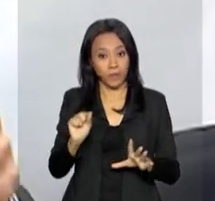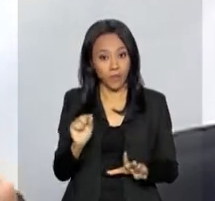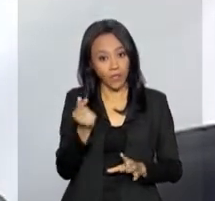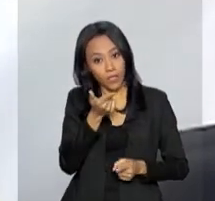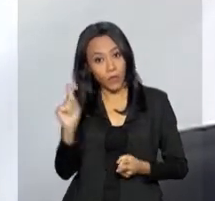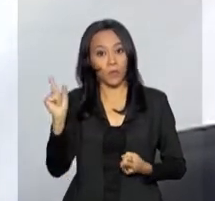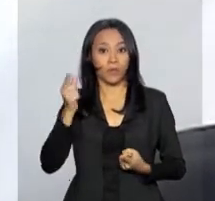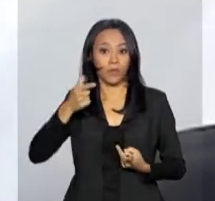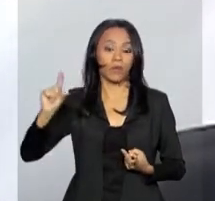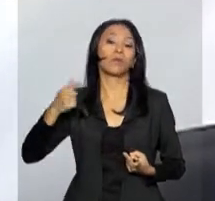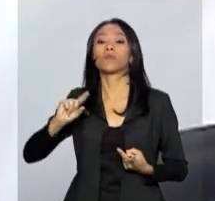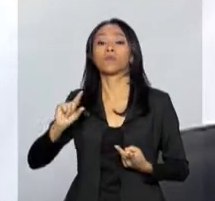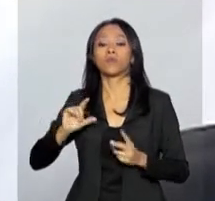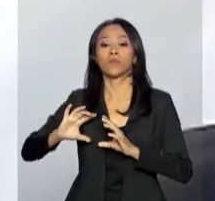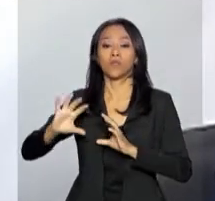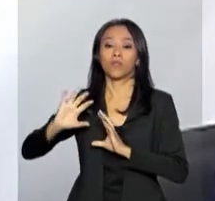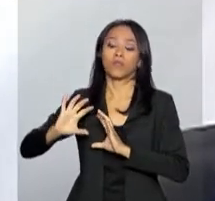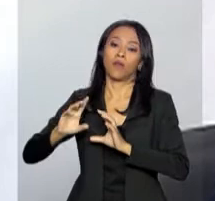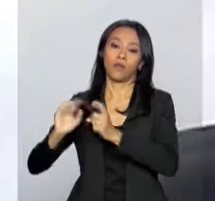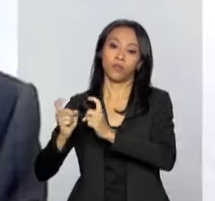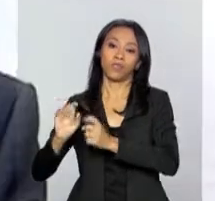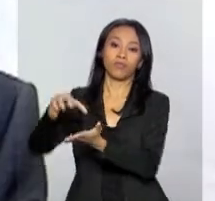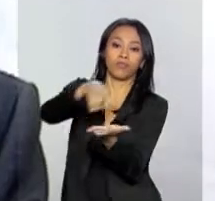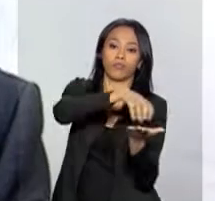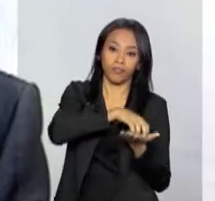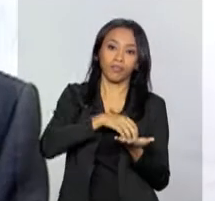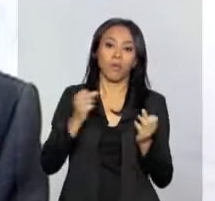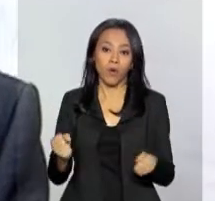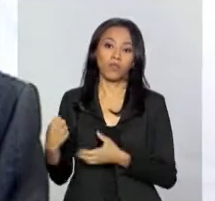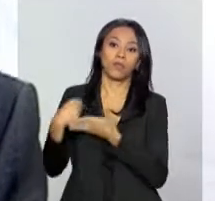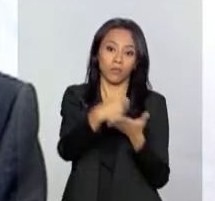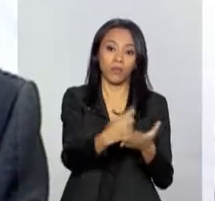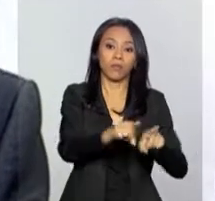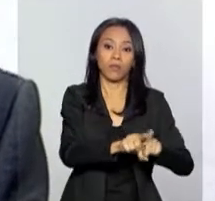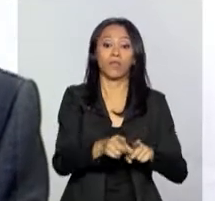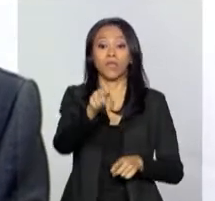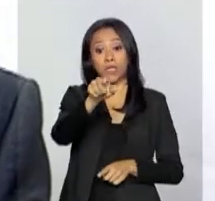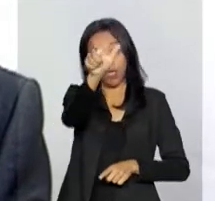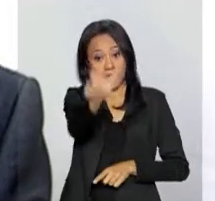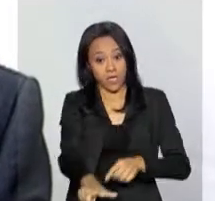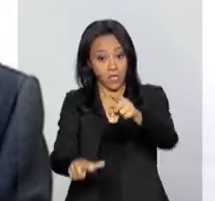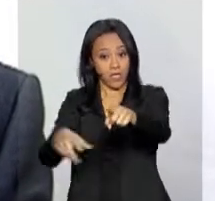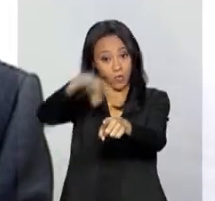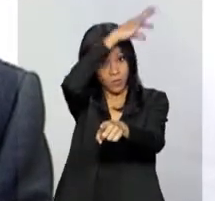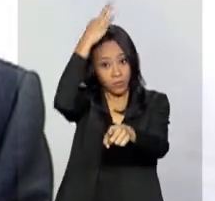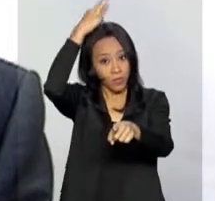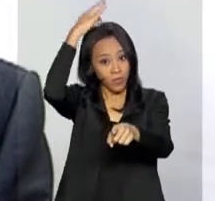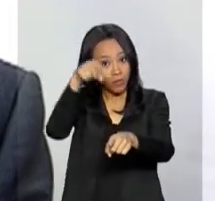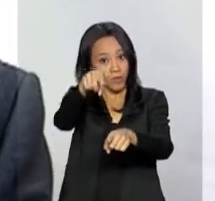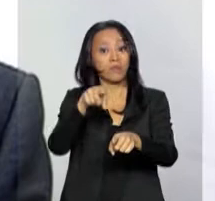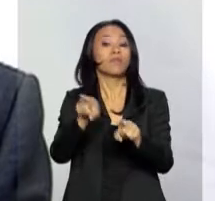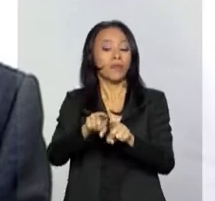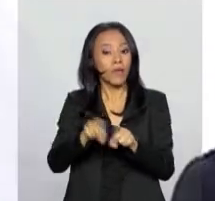em outros quadrantes do Estado a gente possa atuar também. Para o secretário de Segurança Pública do Espírito Santo, trata-se de uma postura